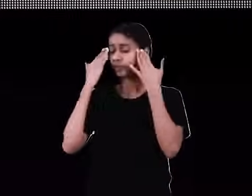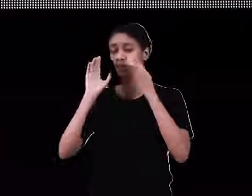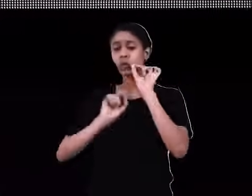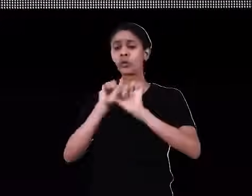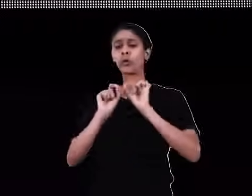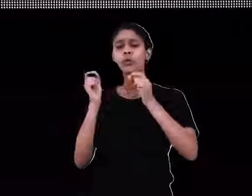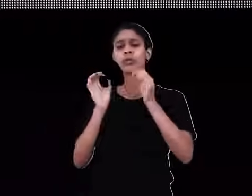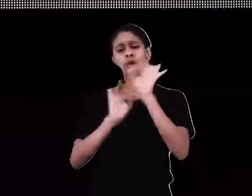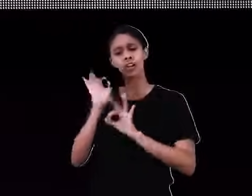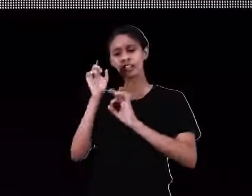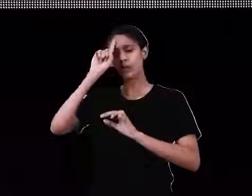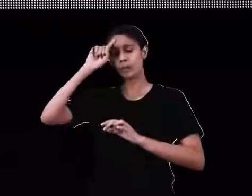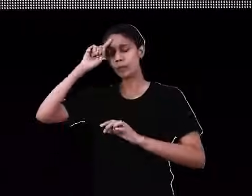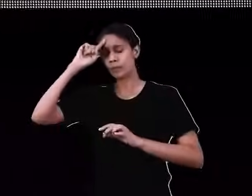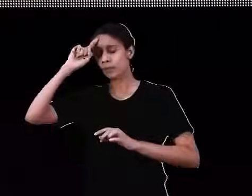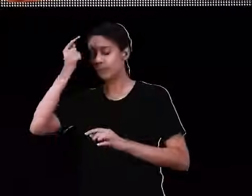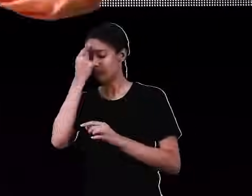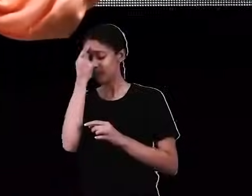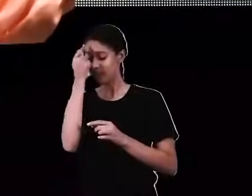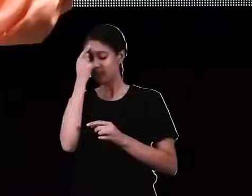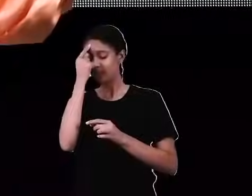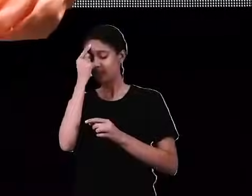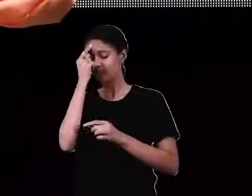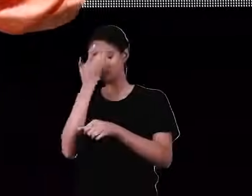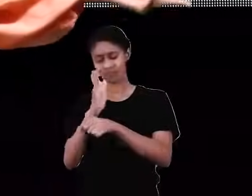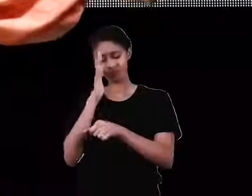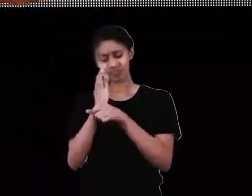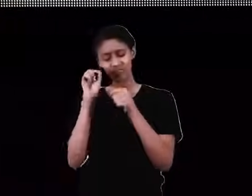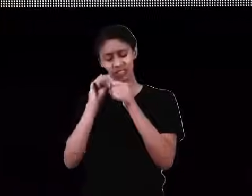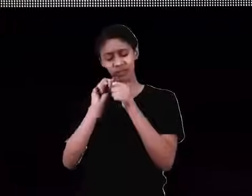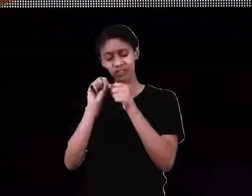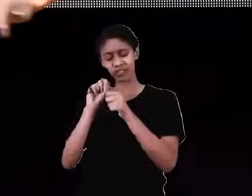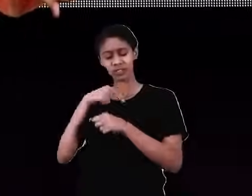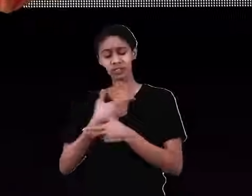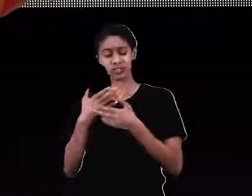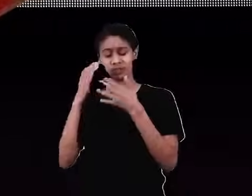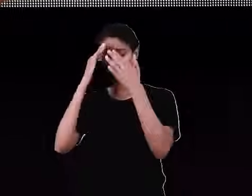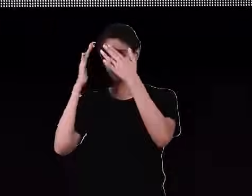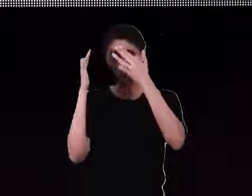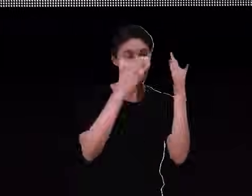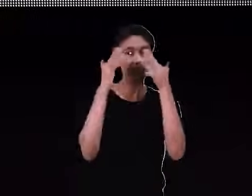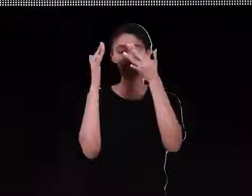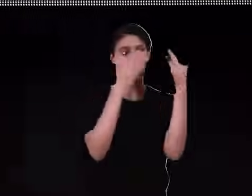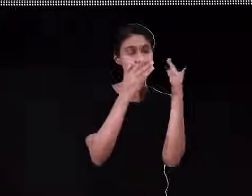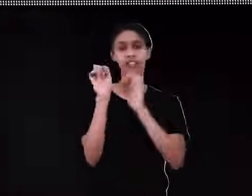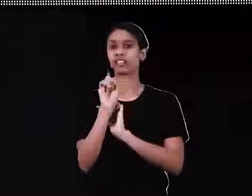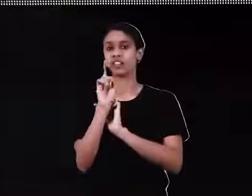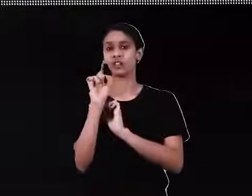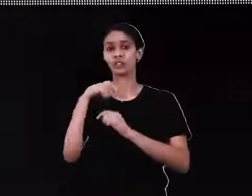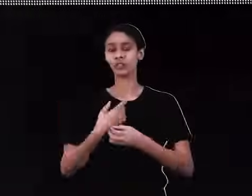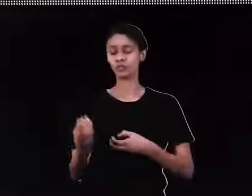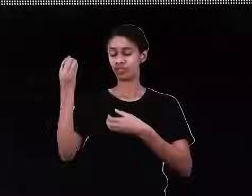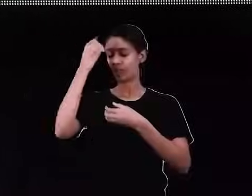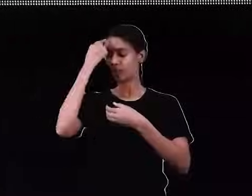como prisioneiros. A gente não sabe treinar os nossos pensamentos, então nós estamos distraindo os nossos pensamentos. A gente está ocupando a nossa